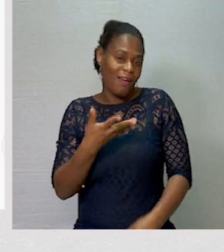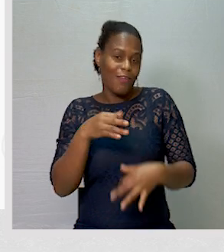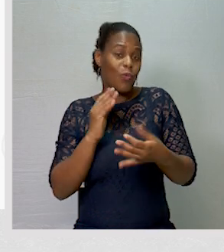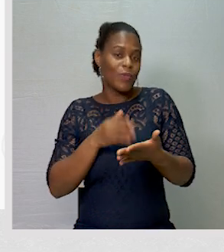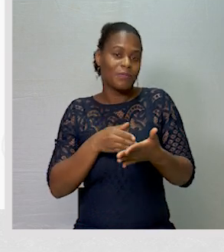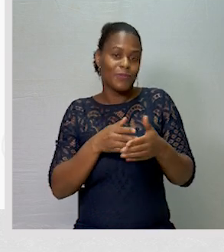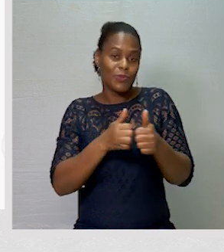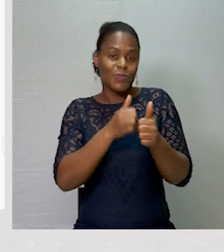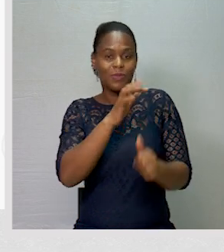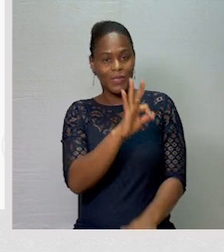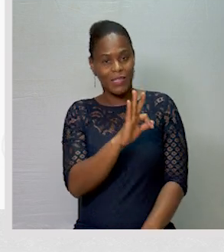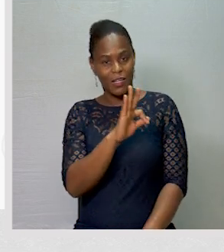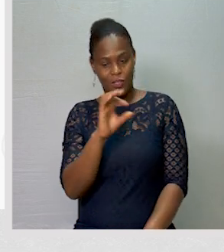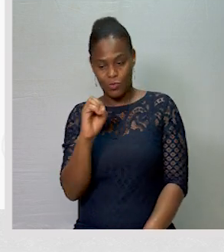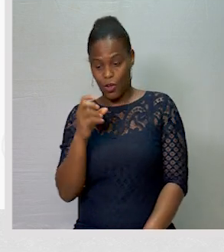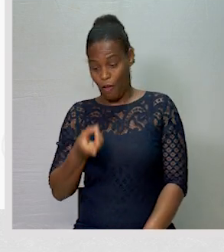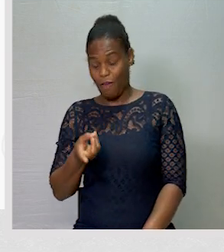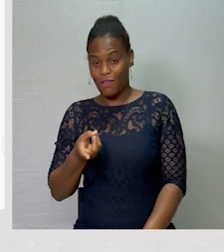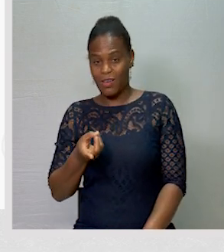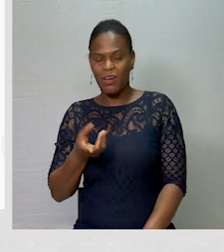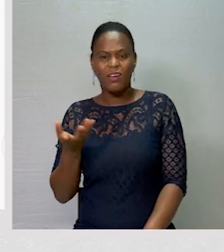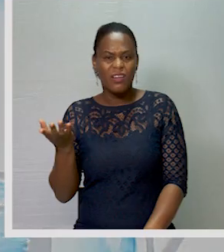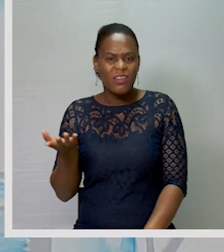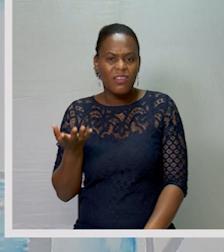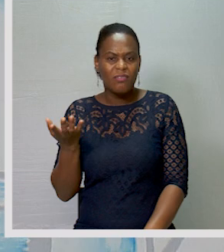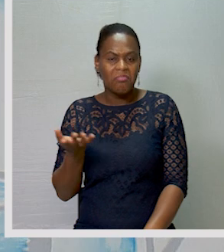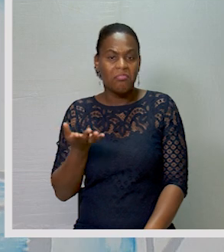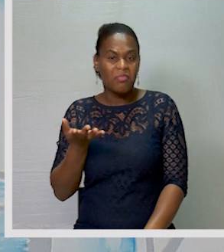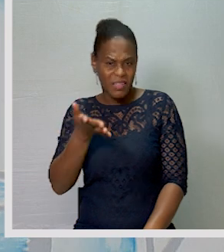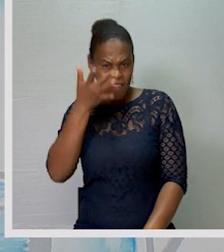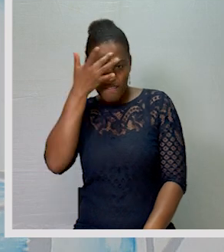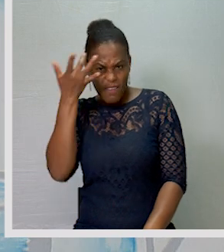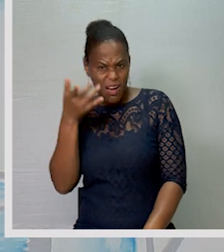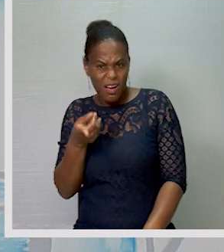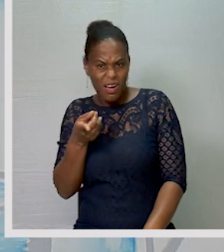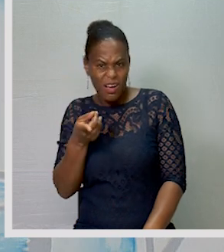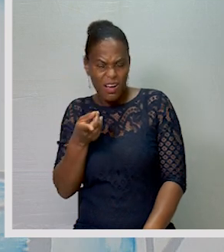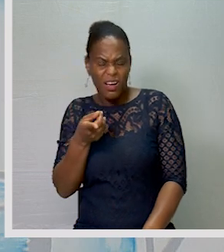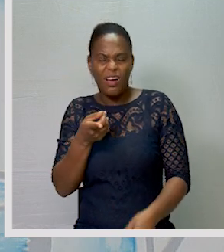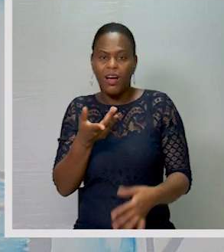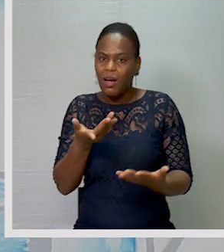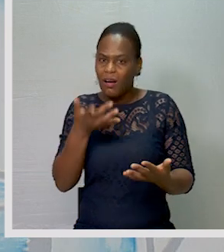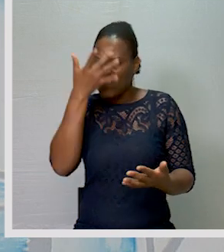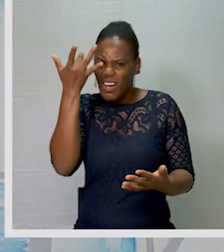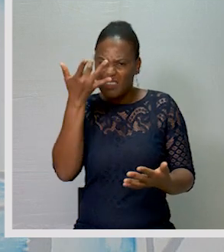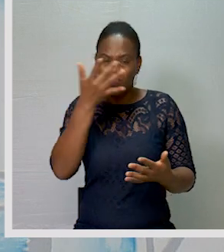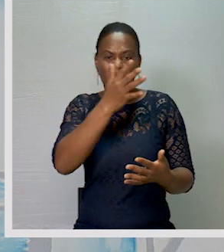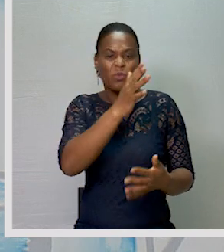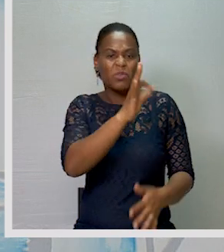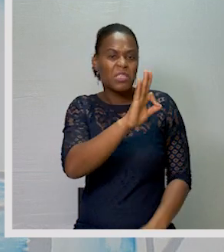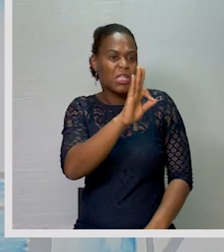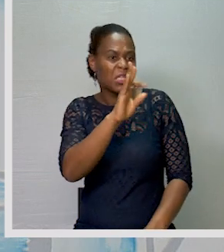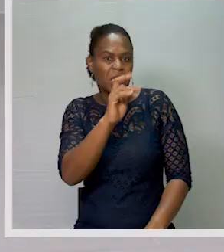E, finalmente, juntos, 409. Será fácil fazermos